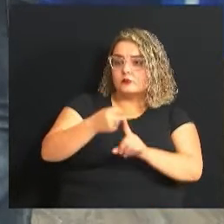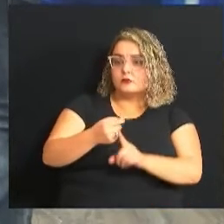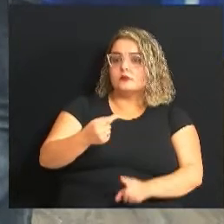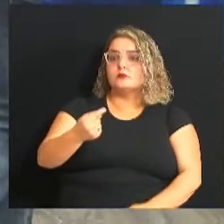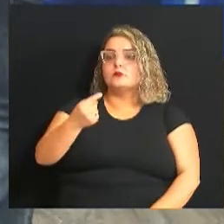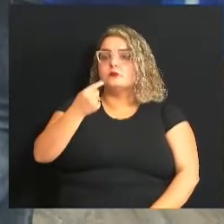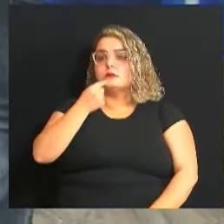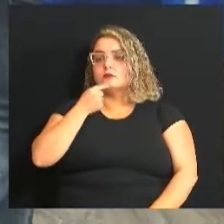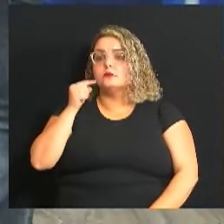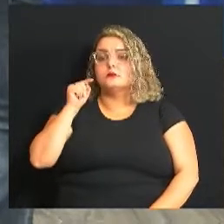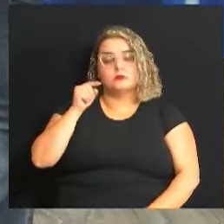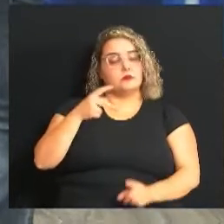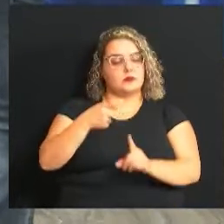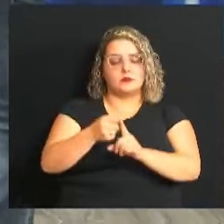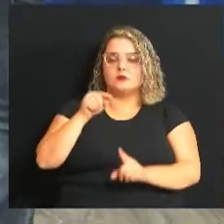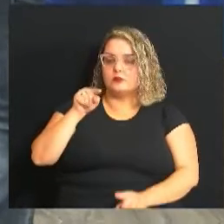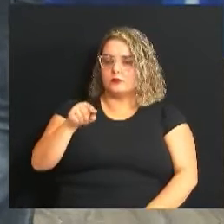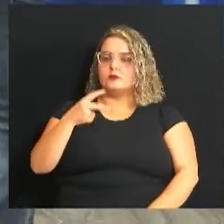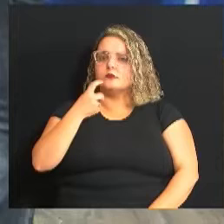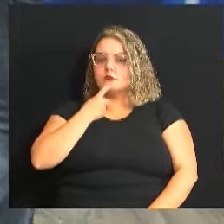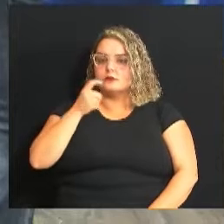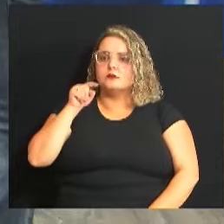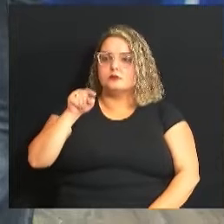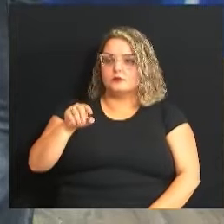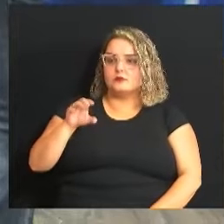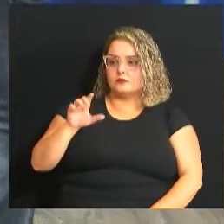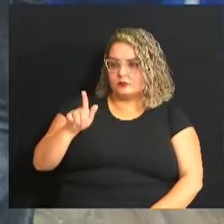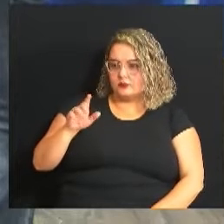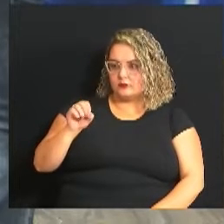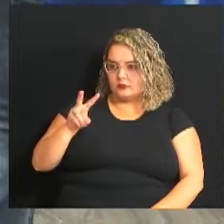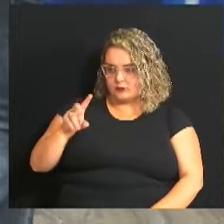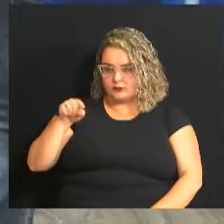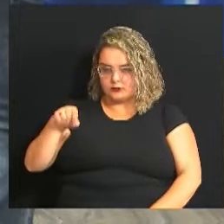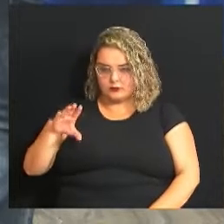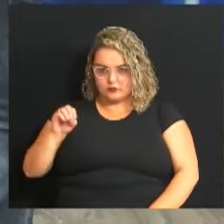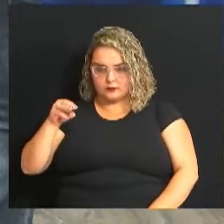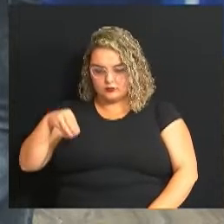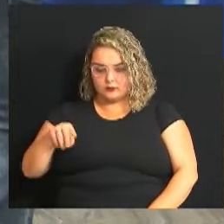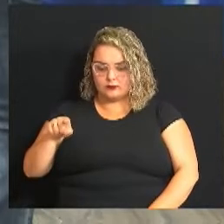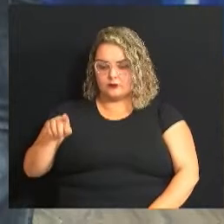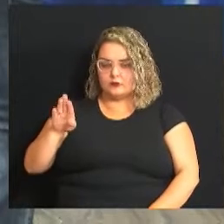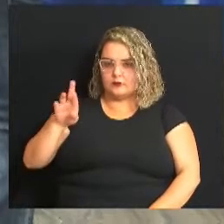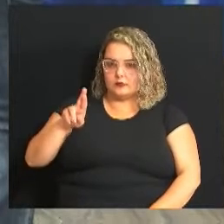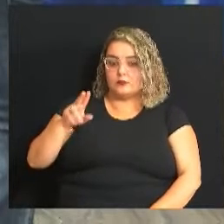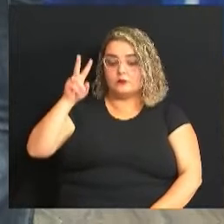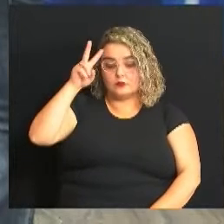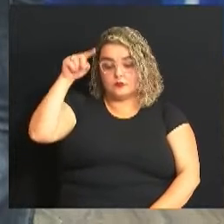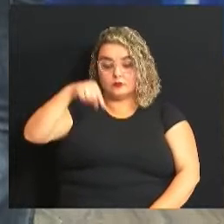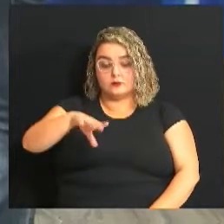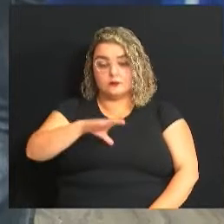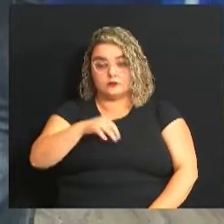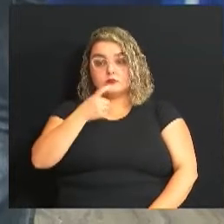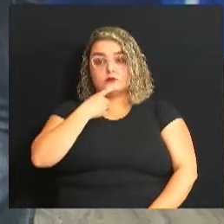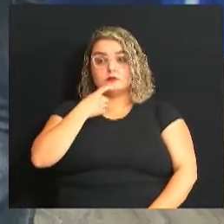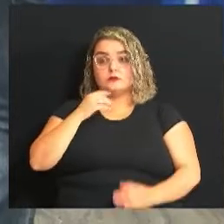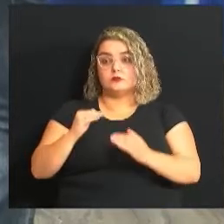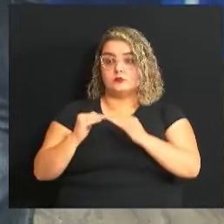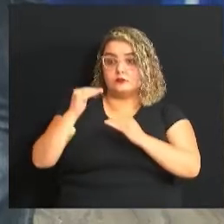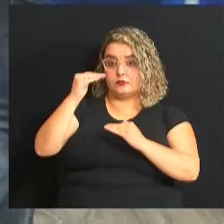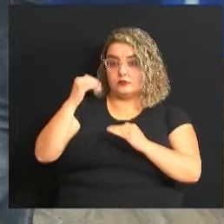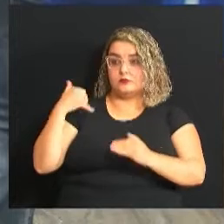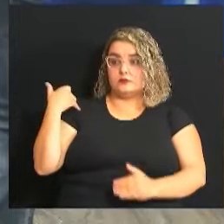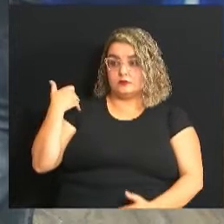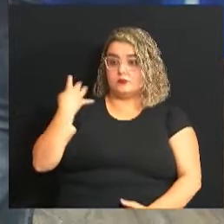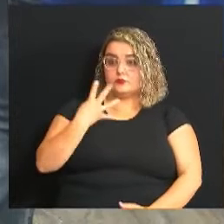Vacina.campinas.sp.gov.br é o site para você poder tirar todas as suas dúvidas. Lembrando, aqui na cidade de Campinas, pessoas acima dos 40